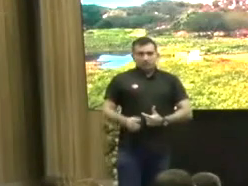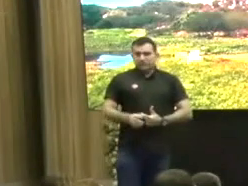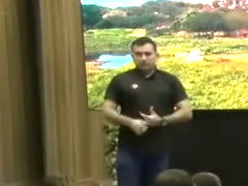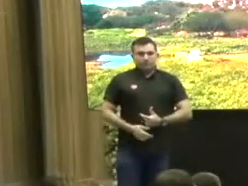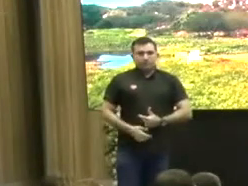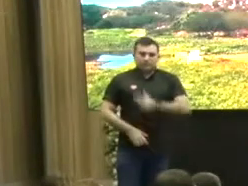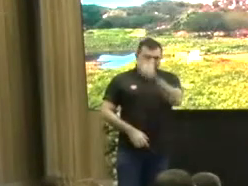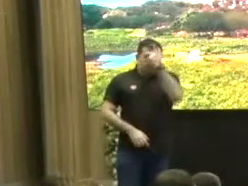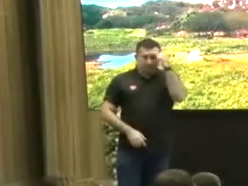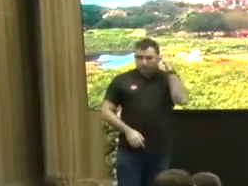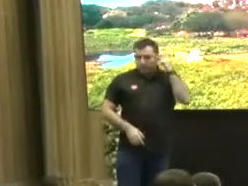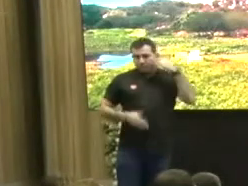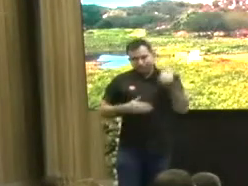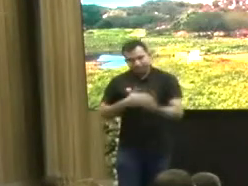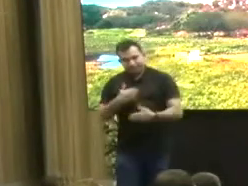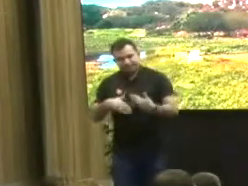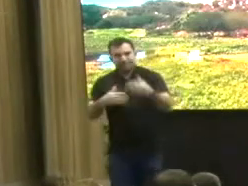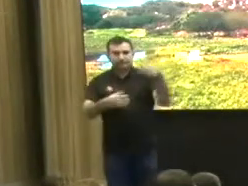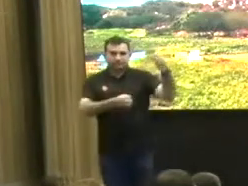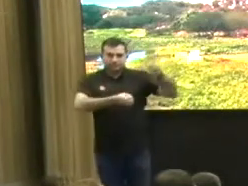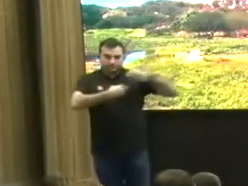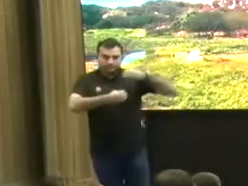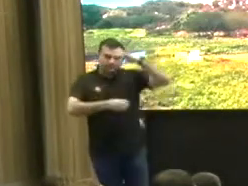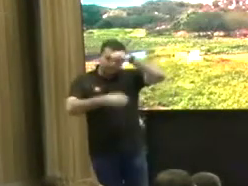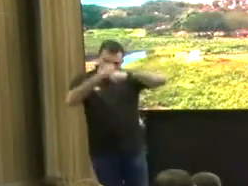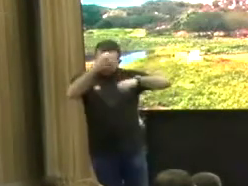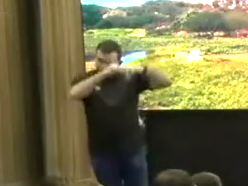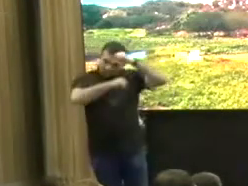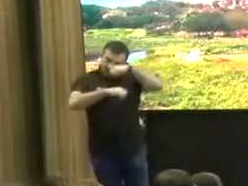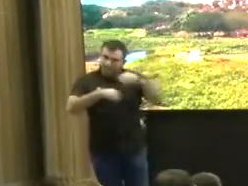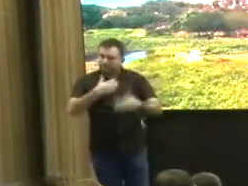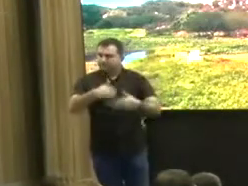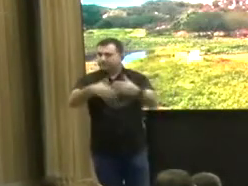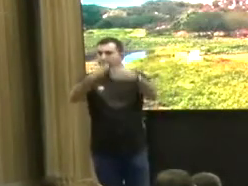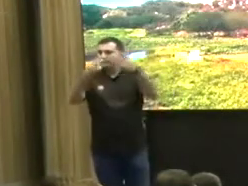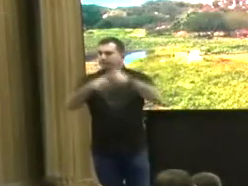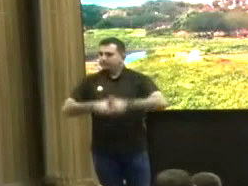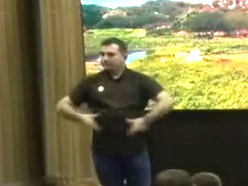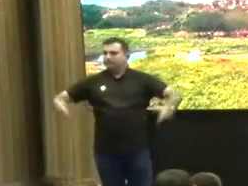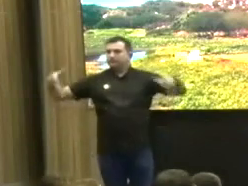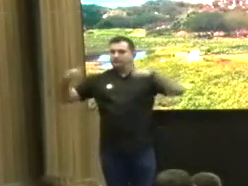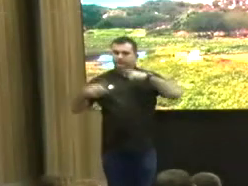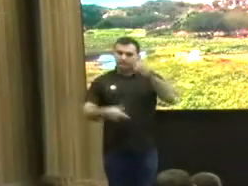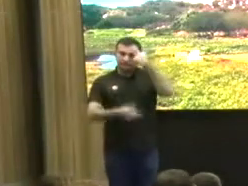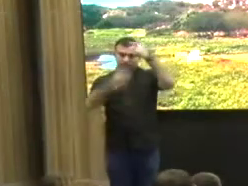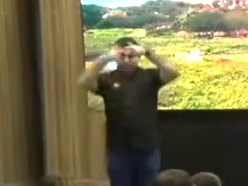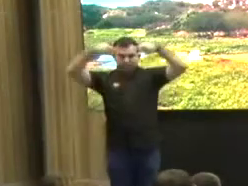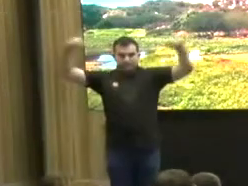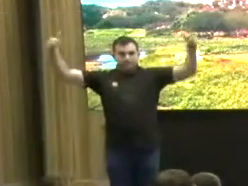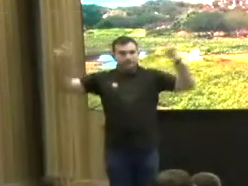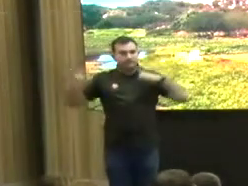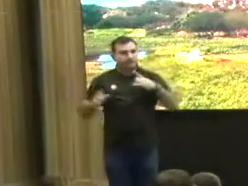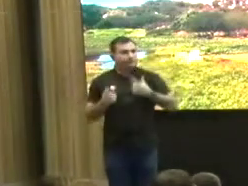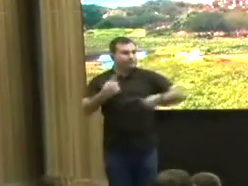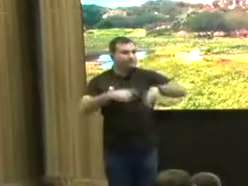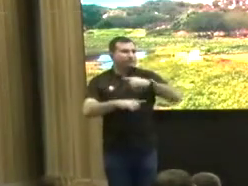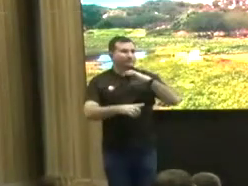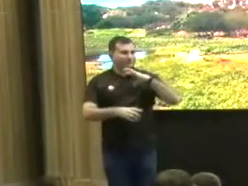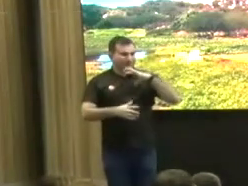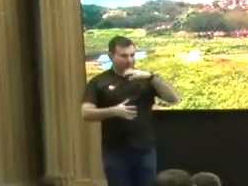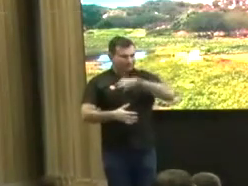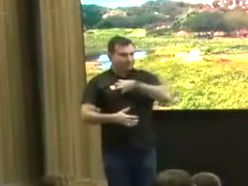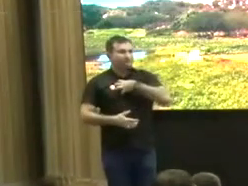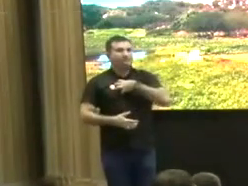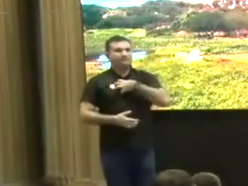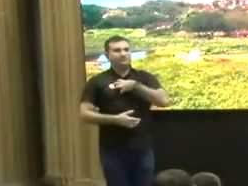gente pelo processo de educação. Daí a beleza que educadoras e educadores têm neste país de